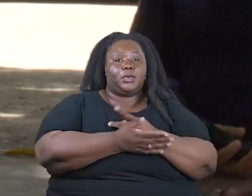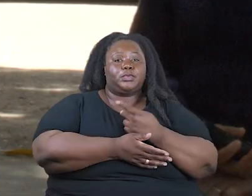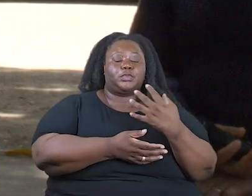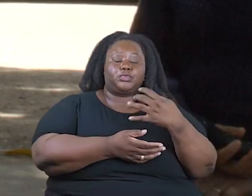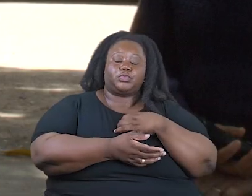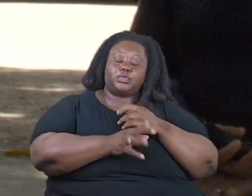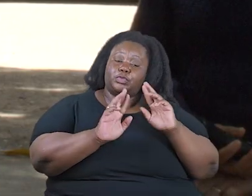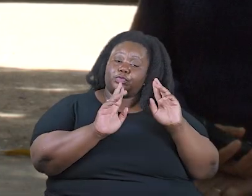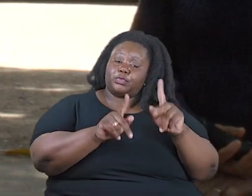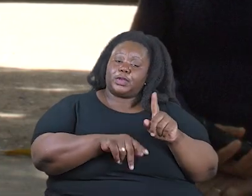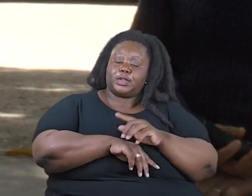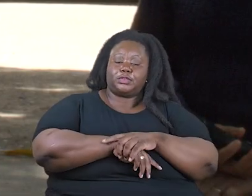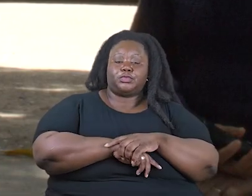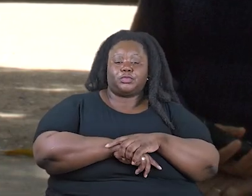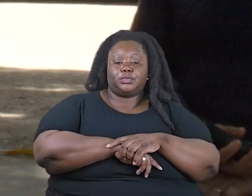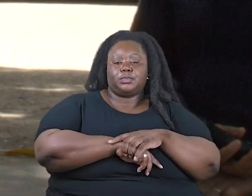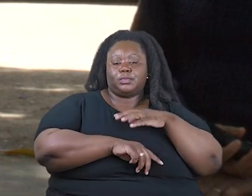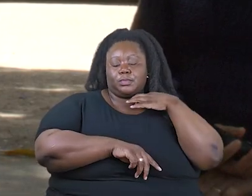lógica diferente, né?